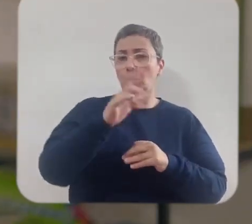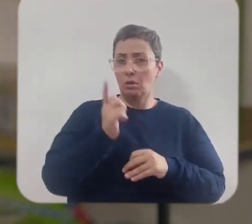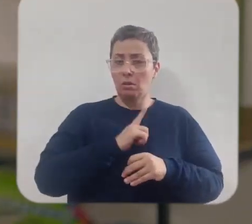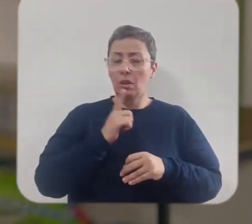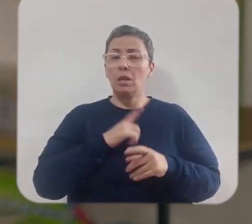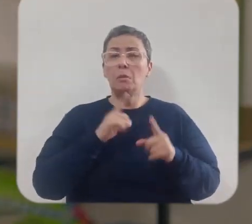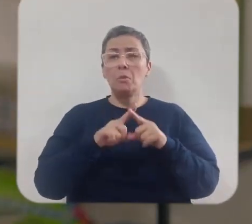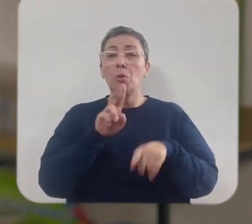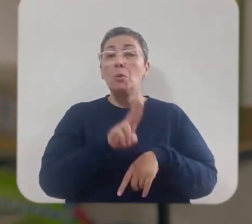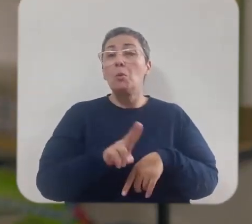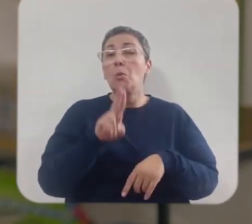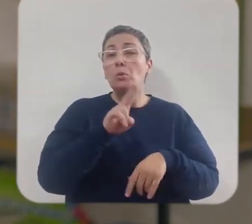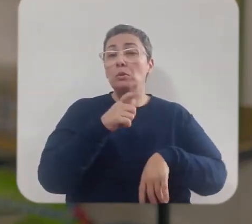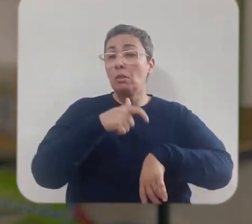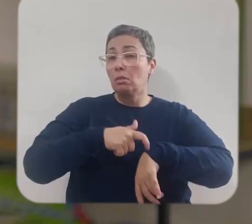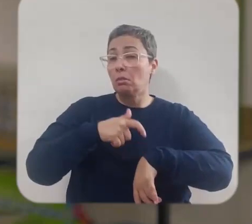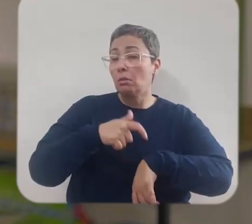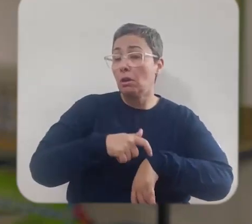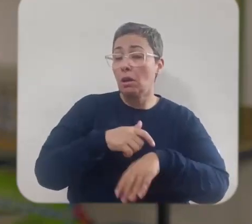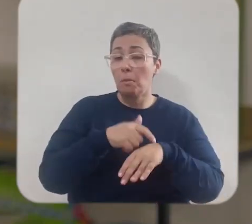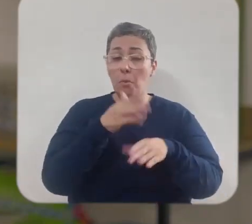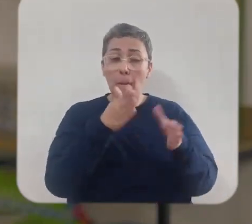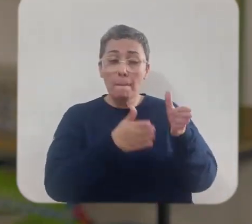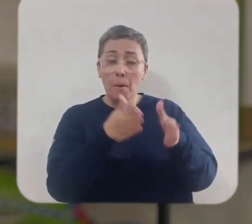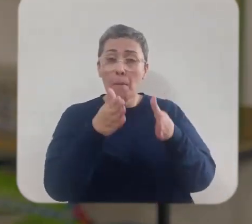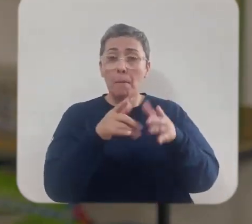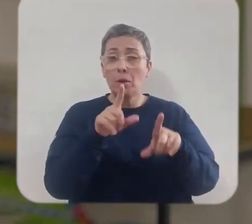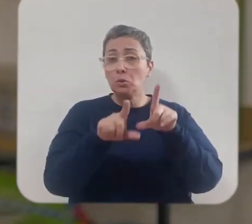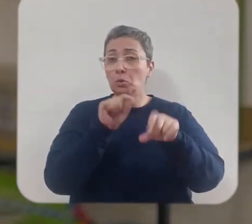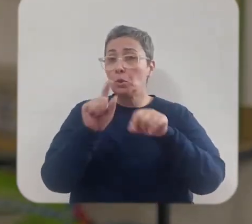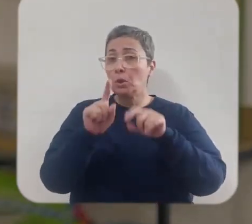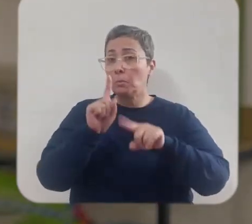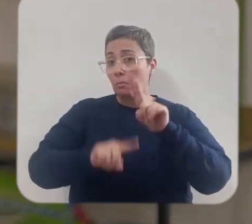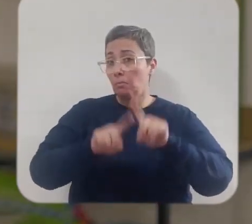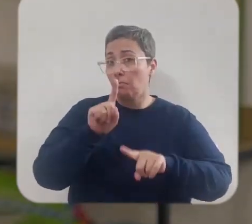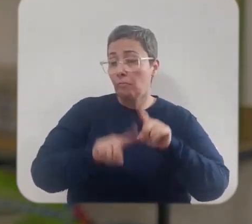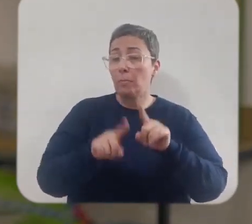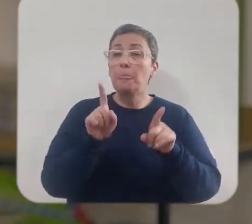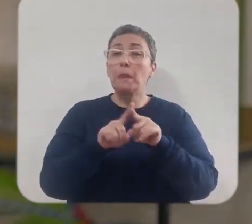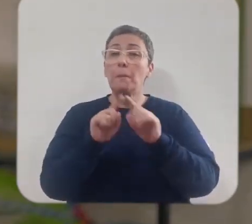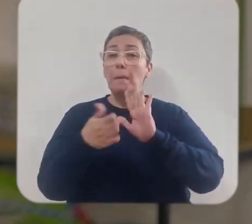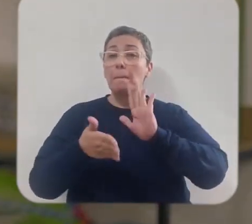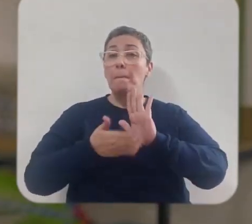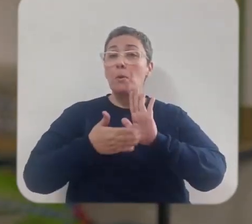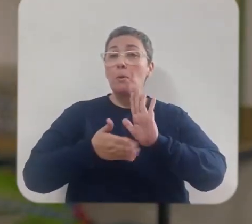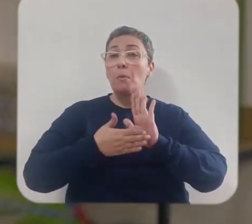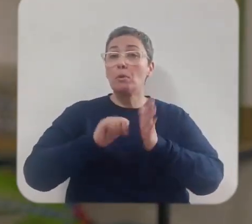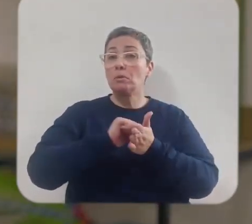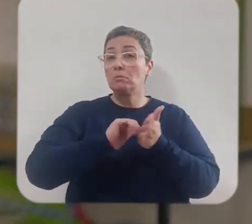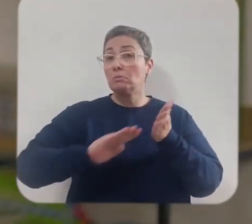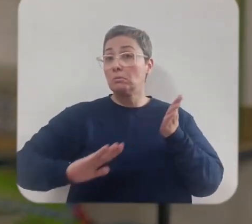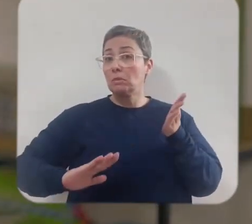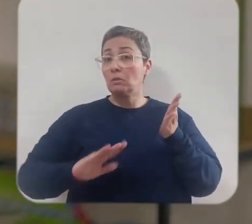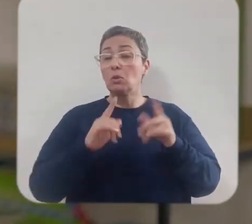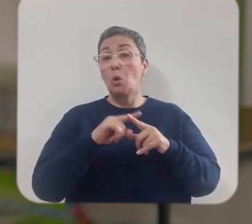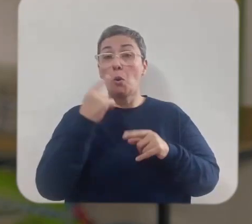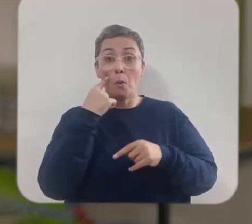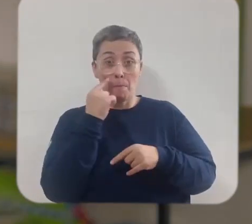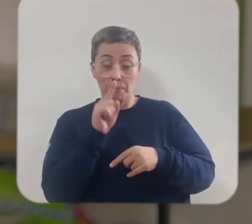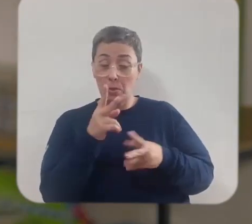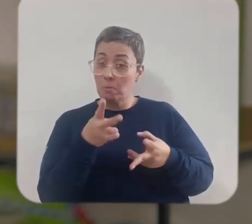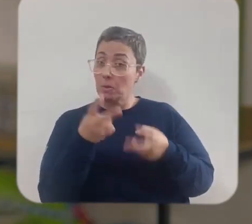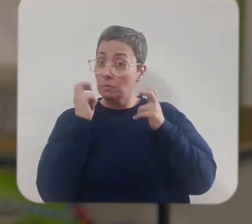ambiente, para os usos do tempo, para a seleção de materiais e as propostas de atividades.